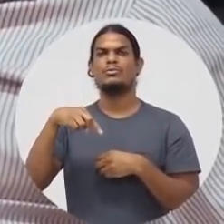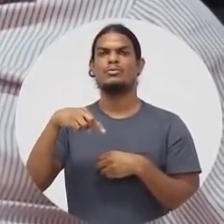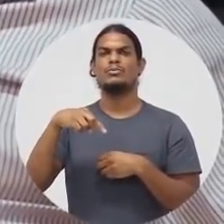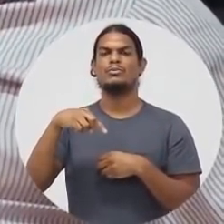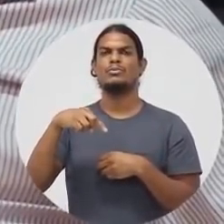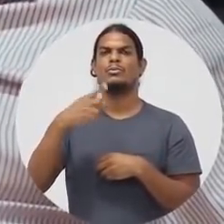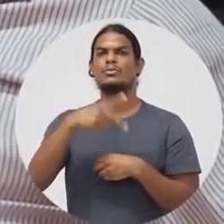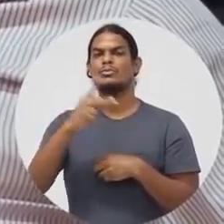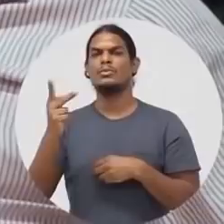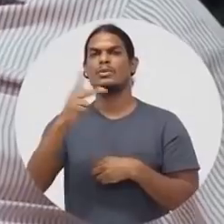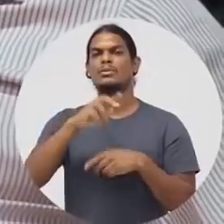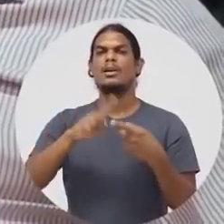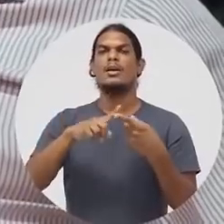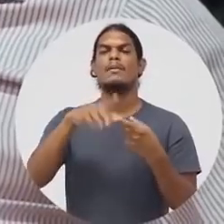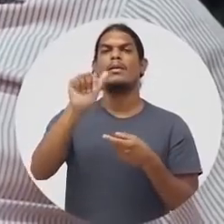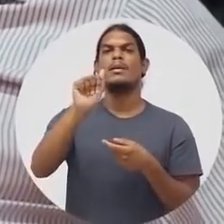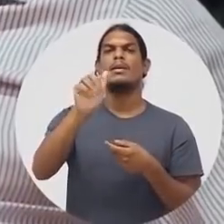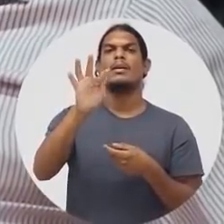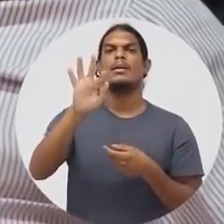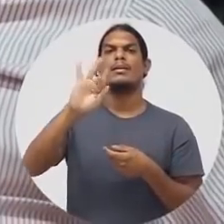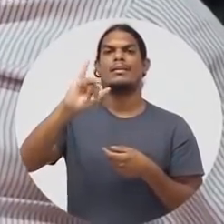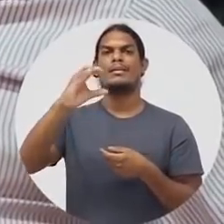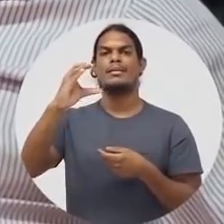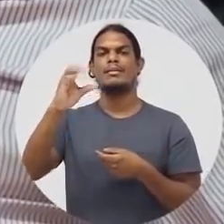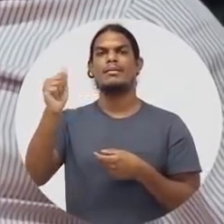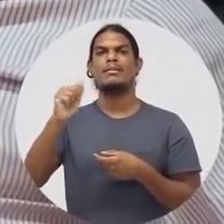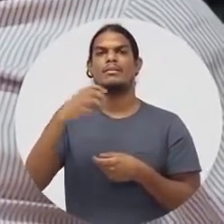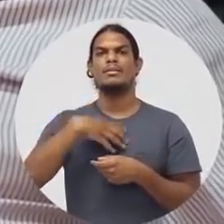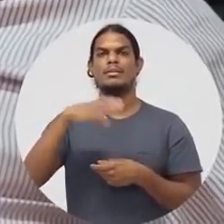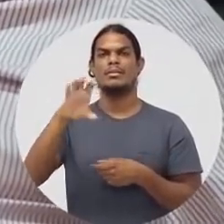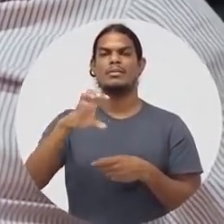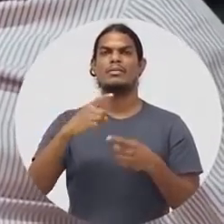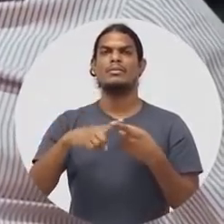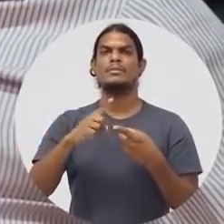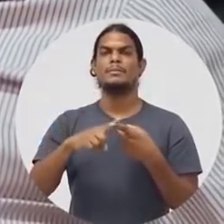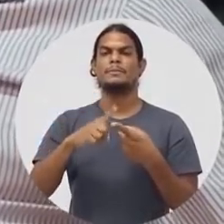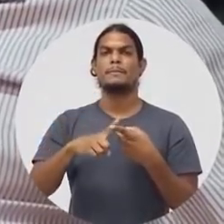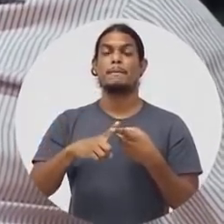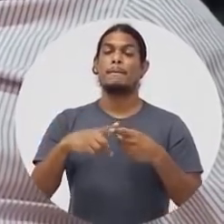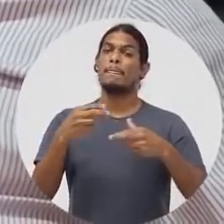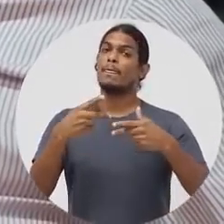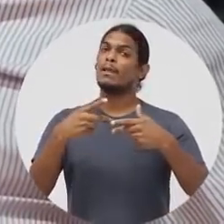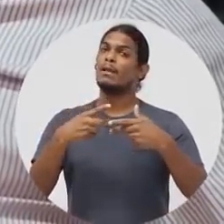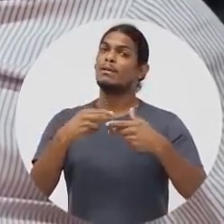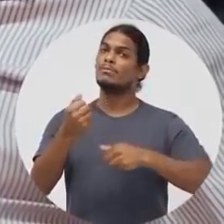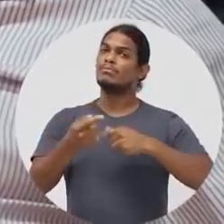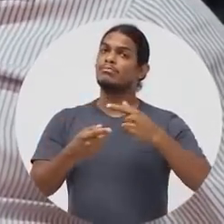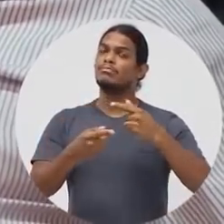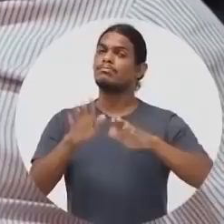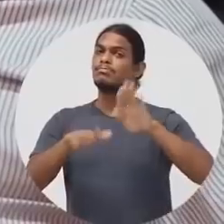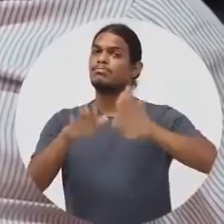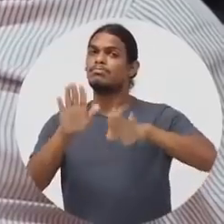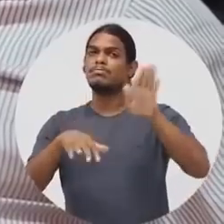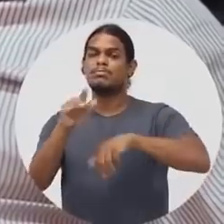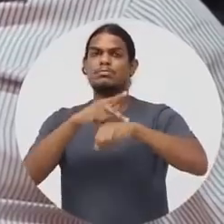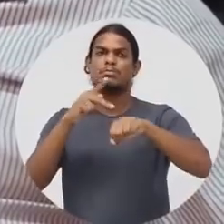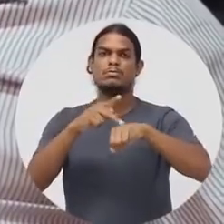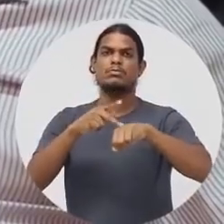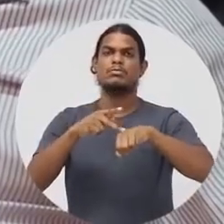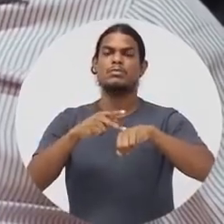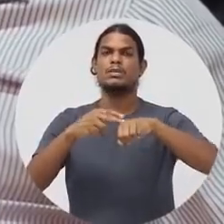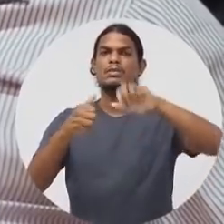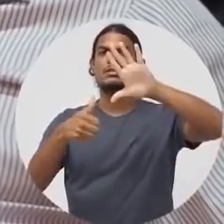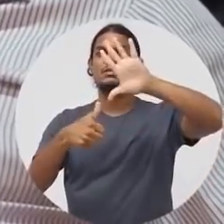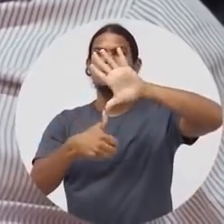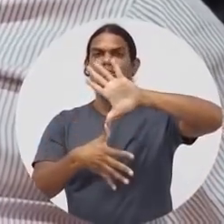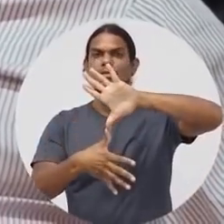consumidor também do nosso produto, tá certo? E também alguns países da Europa, tá? Também consomem. Haja